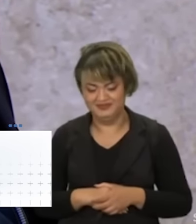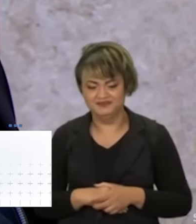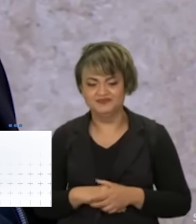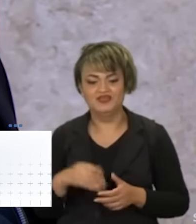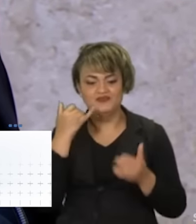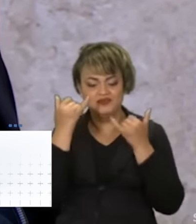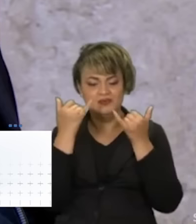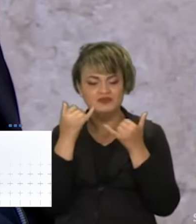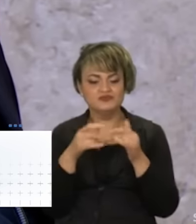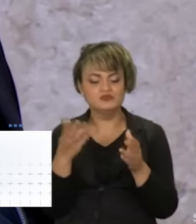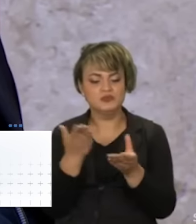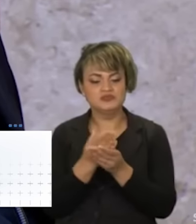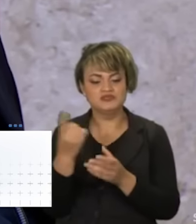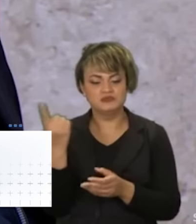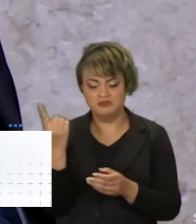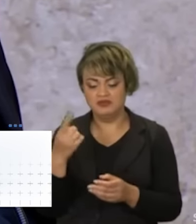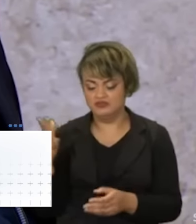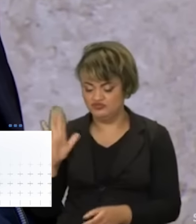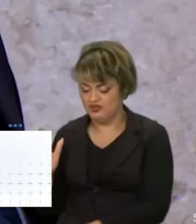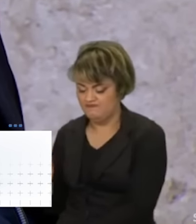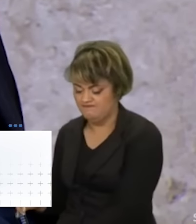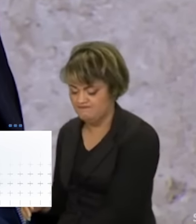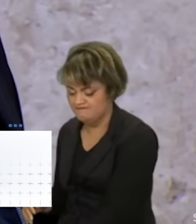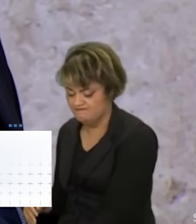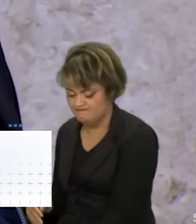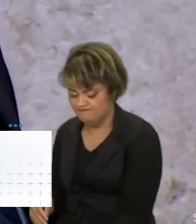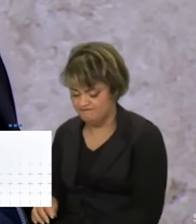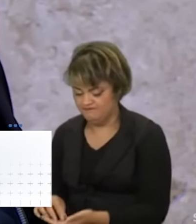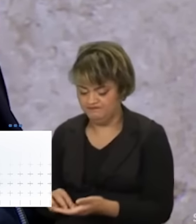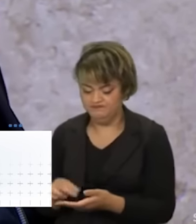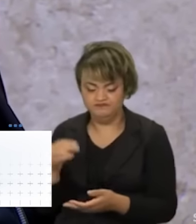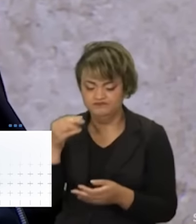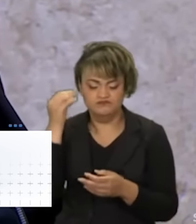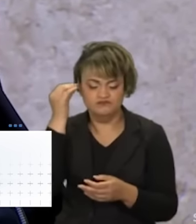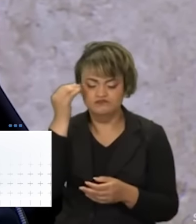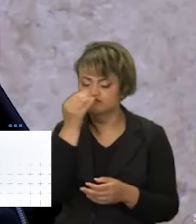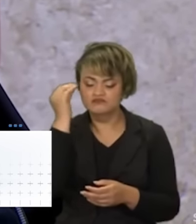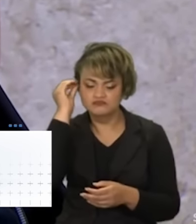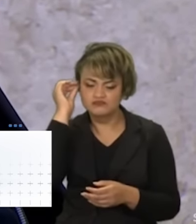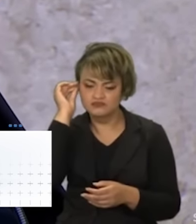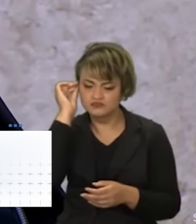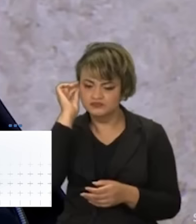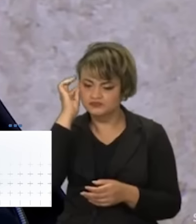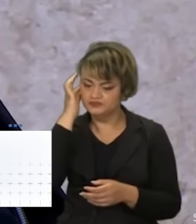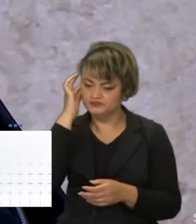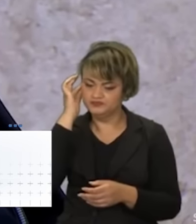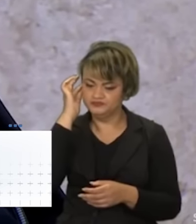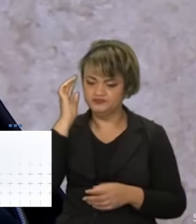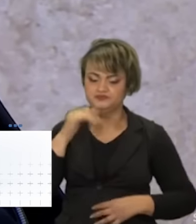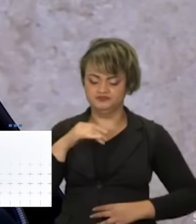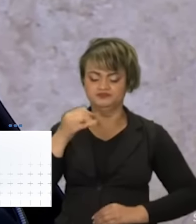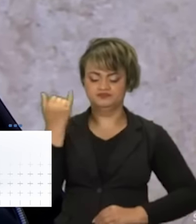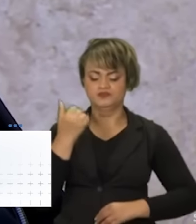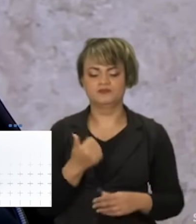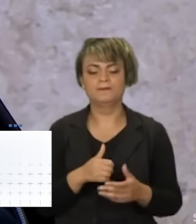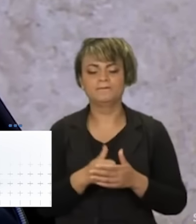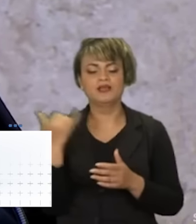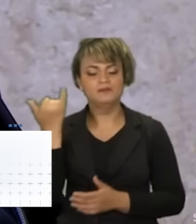instruir inquéritos que já estavam em curso. Em segundo lugar, e muito